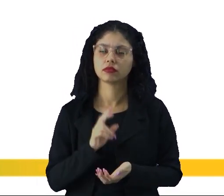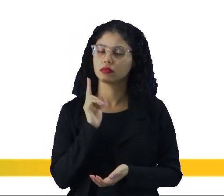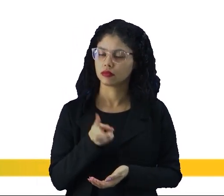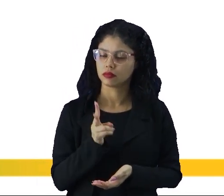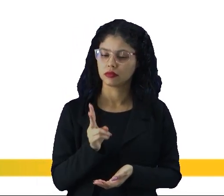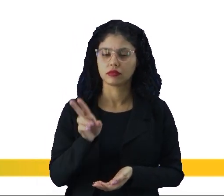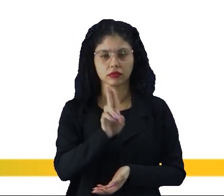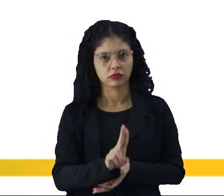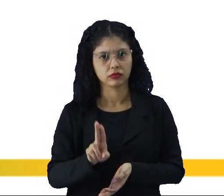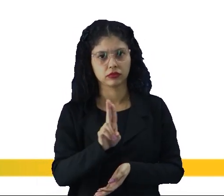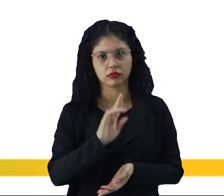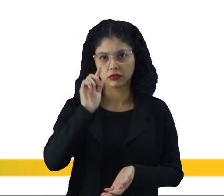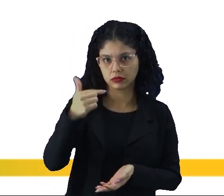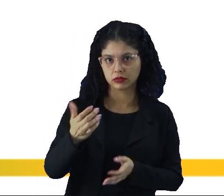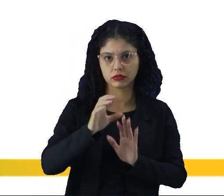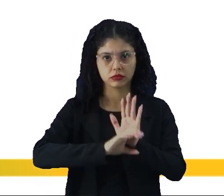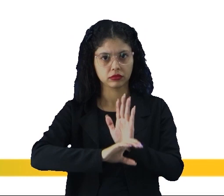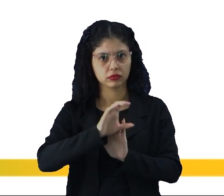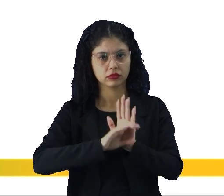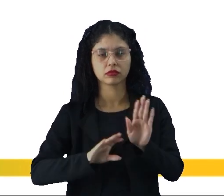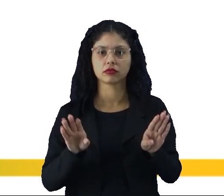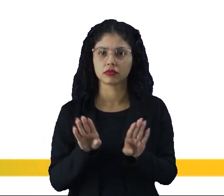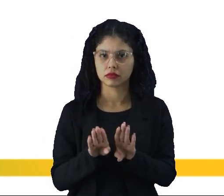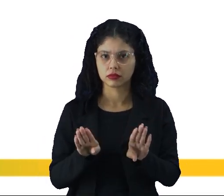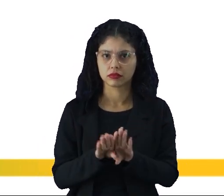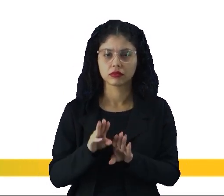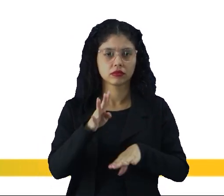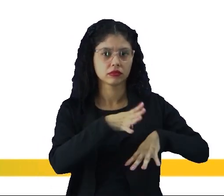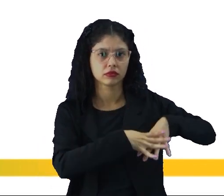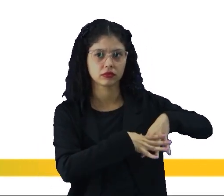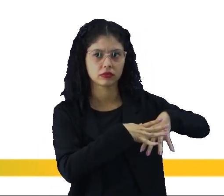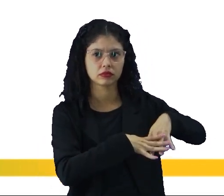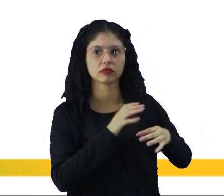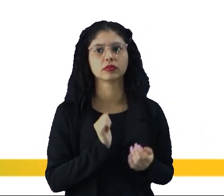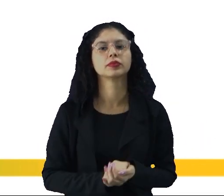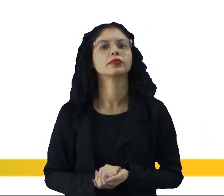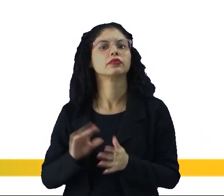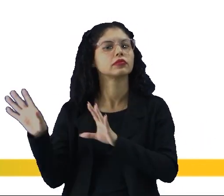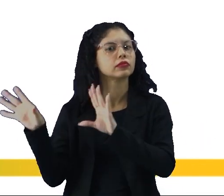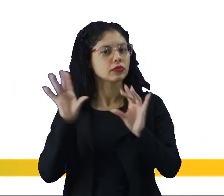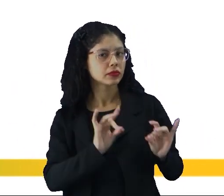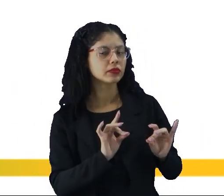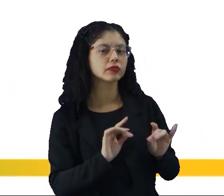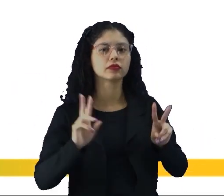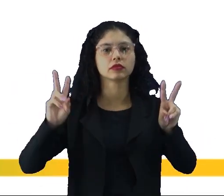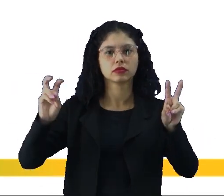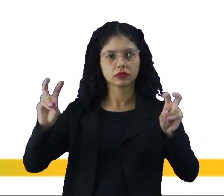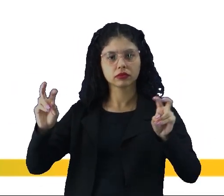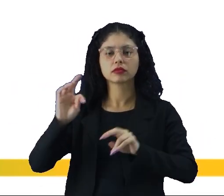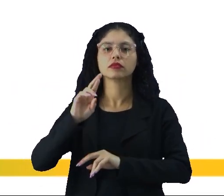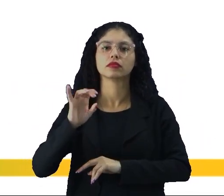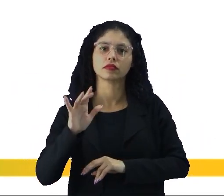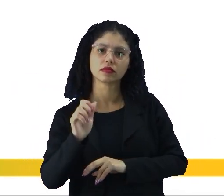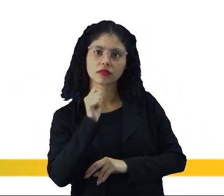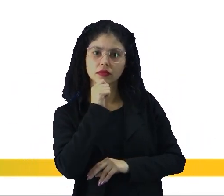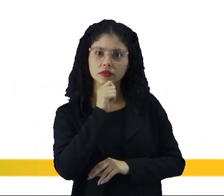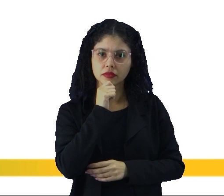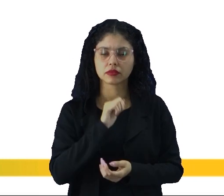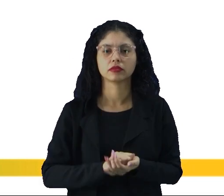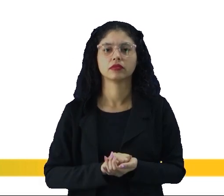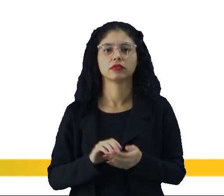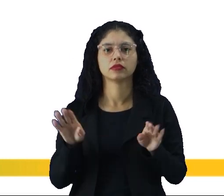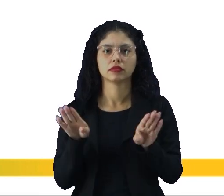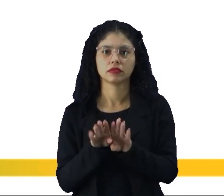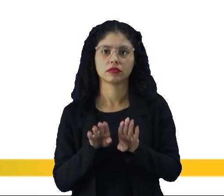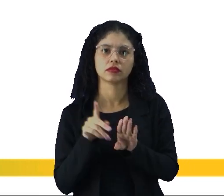usamos muito, né, lá no conteúdo também de matemática. E nós vamos trazer esse teorema de Pitágoras também